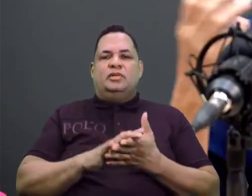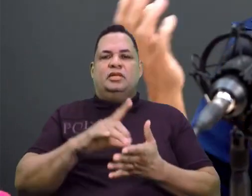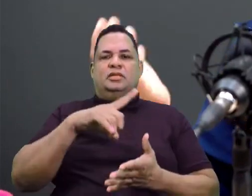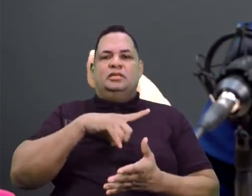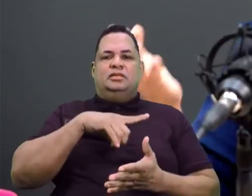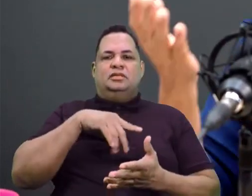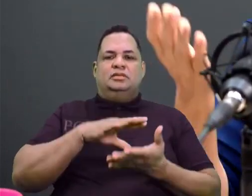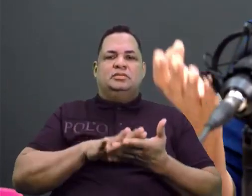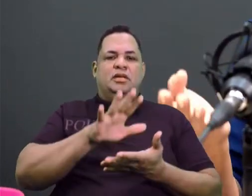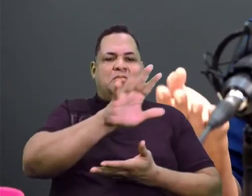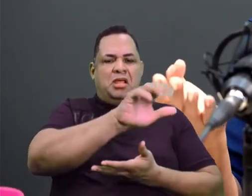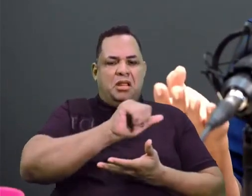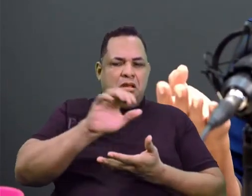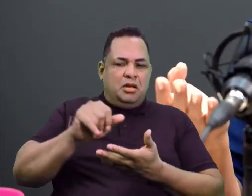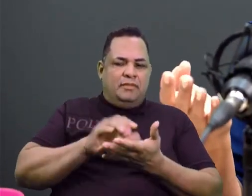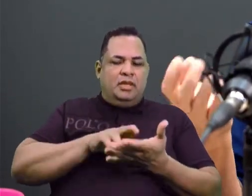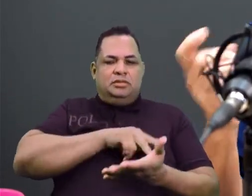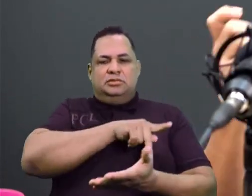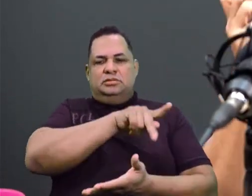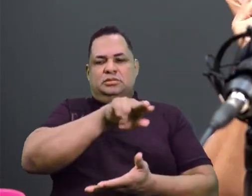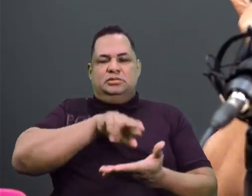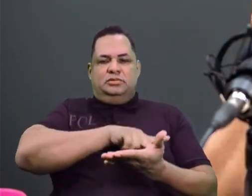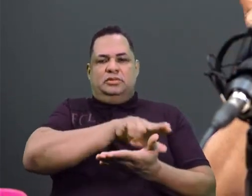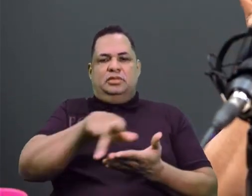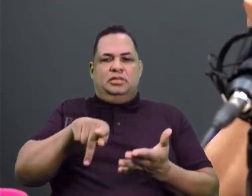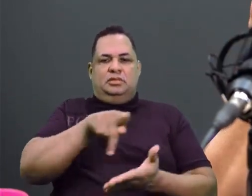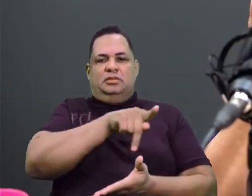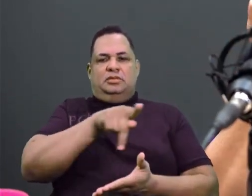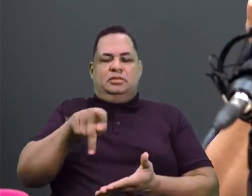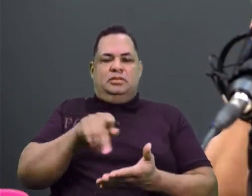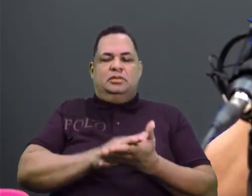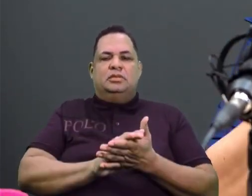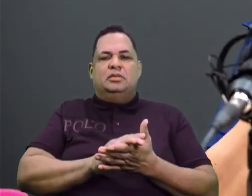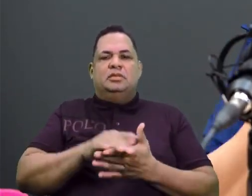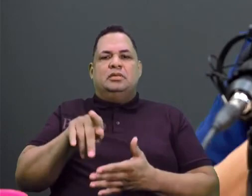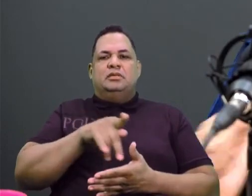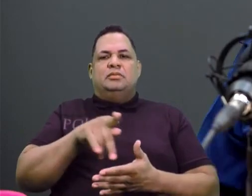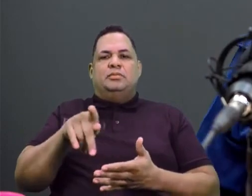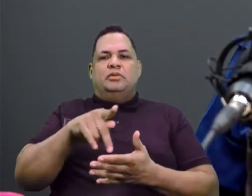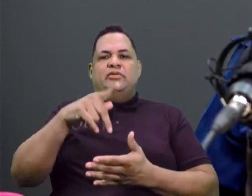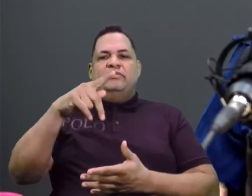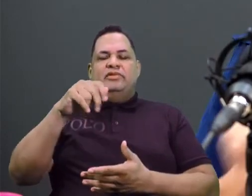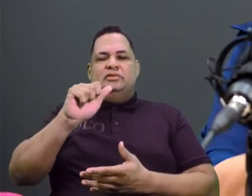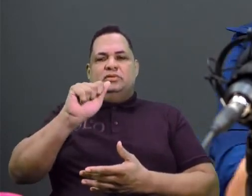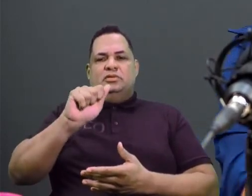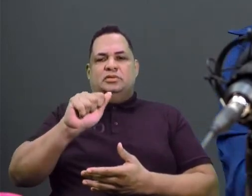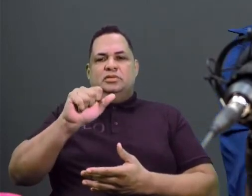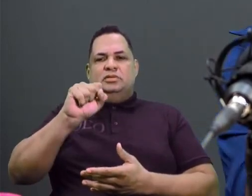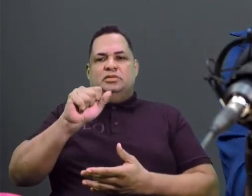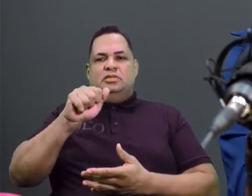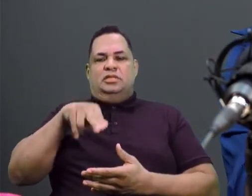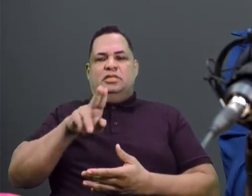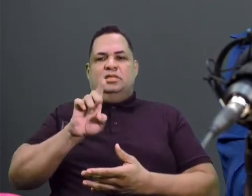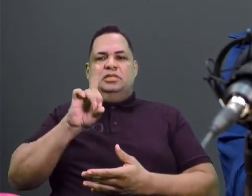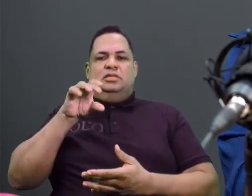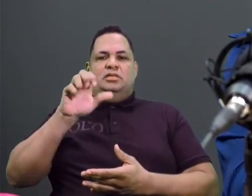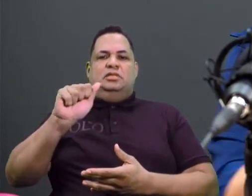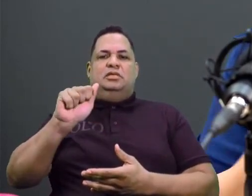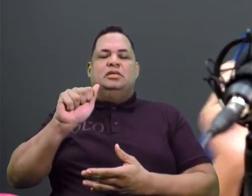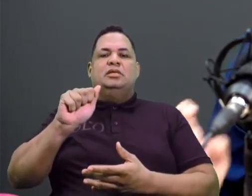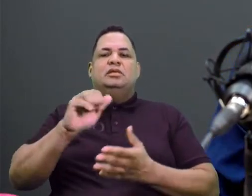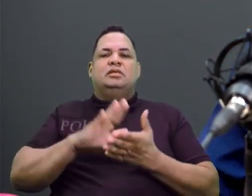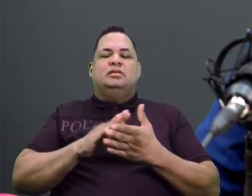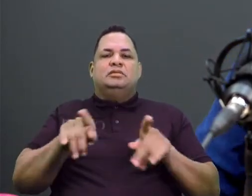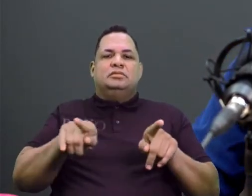muitos professores, inclusive a professora Sandra Nascimento, o sinal dela é esse aqui.